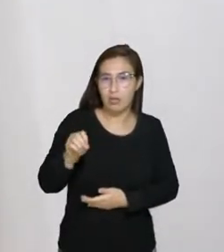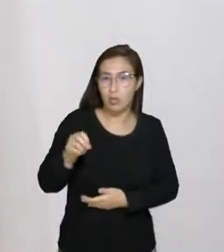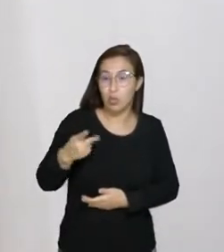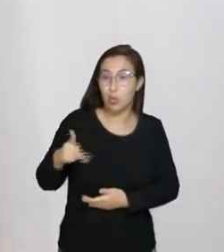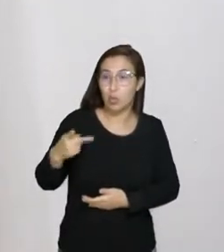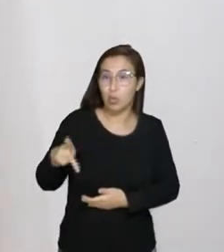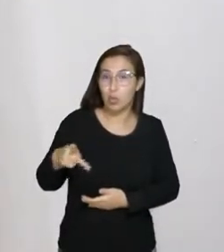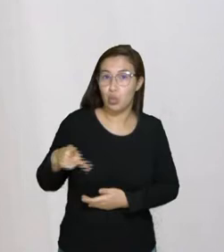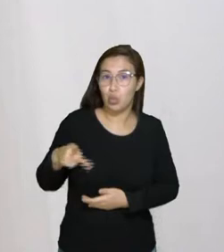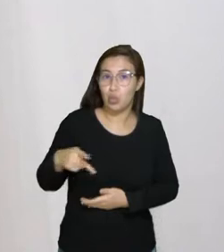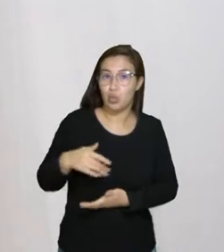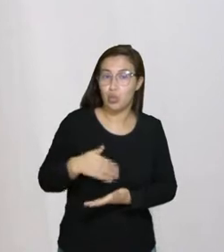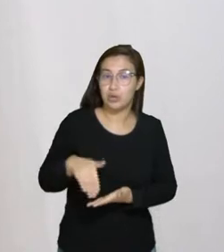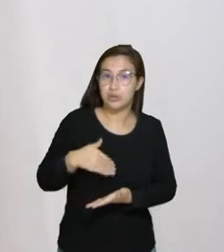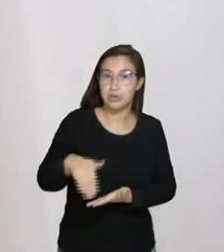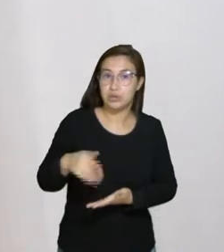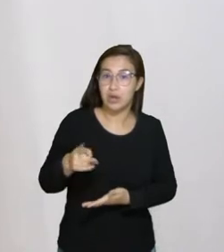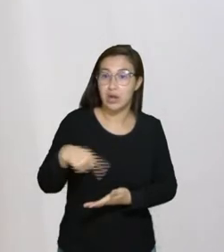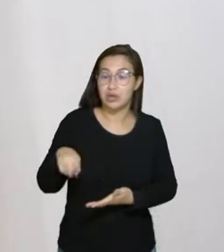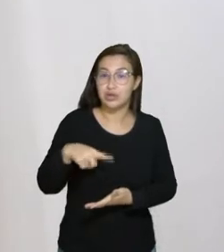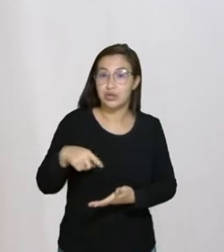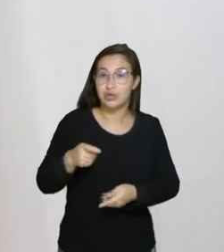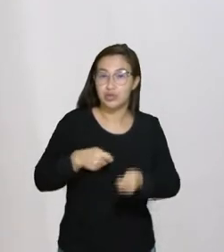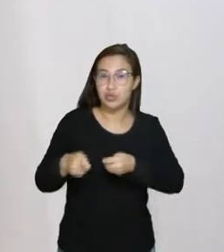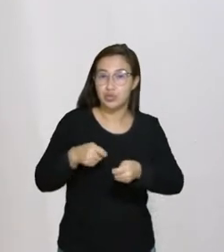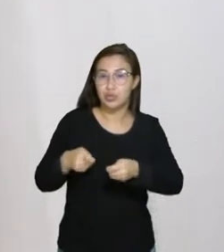nós revisamos e economizamos 100 milhões.